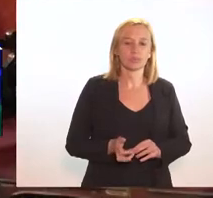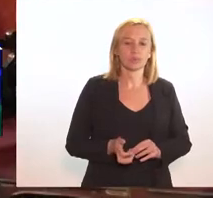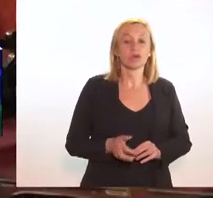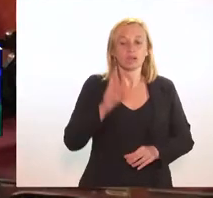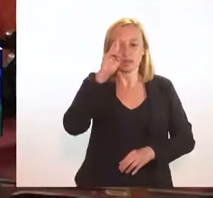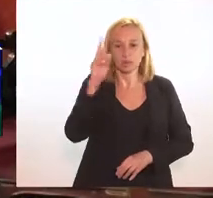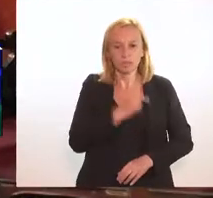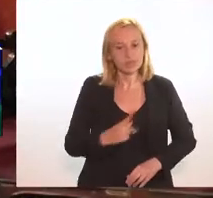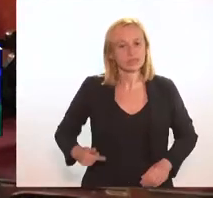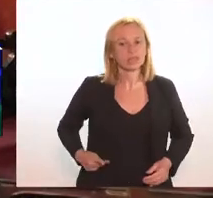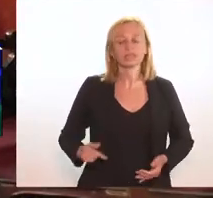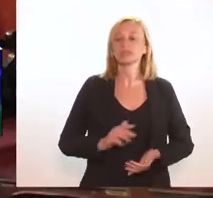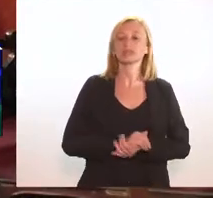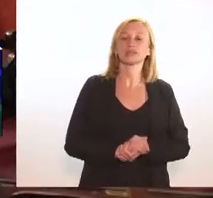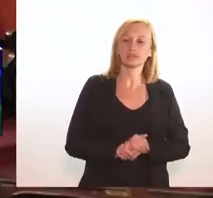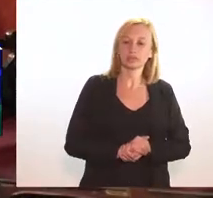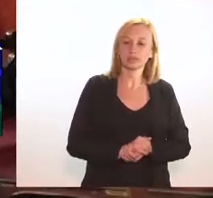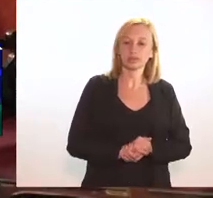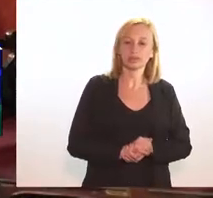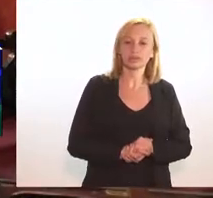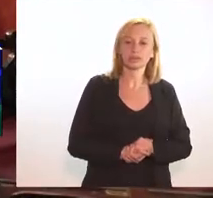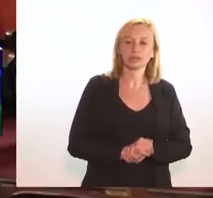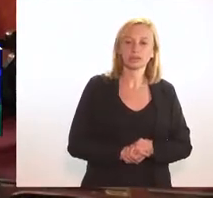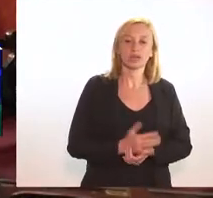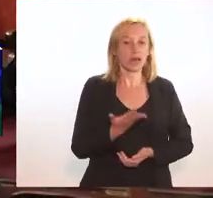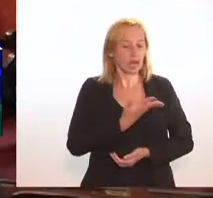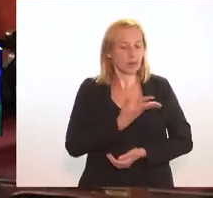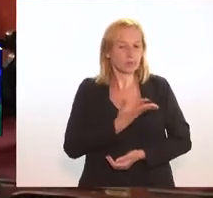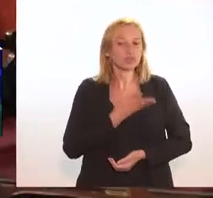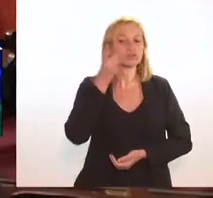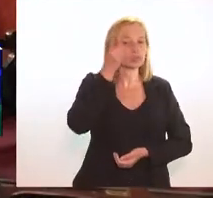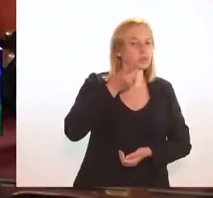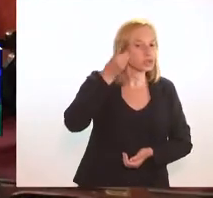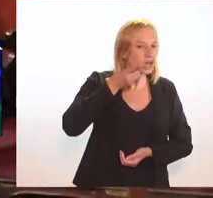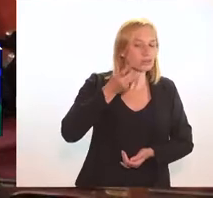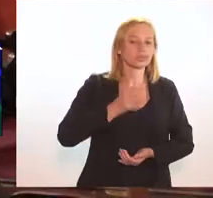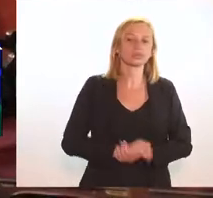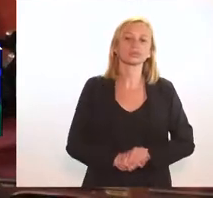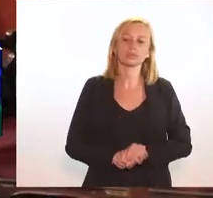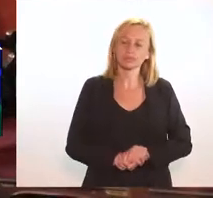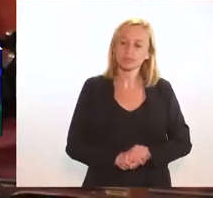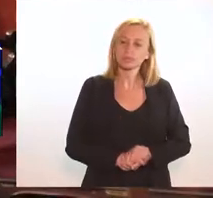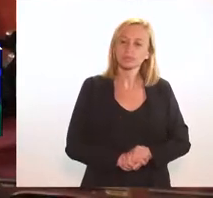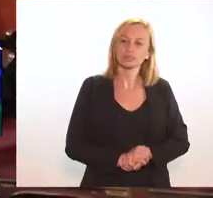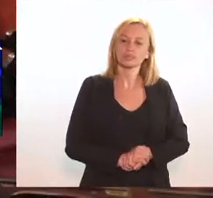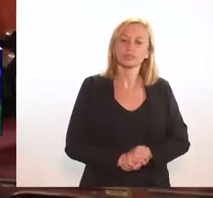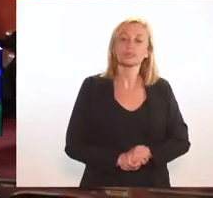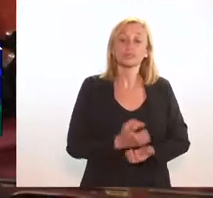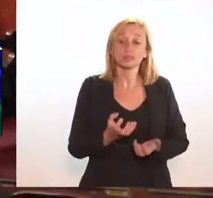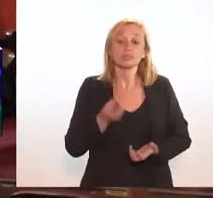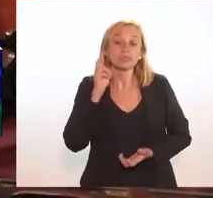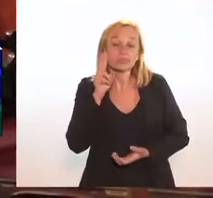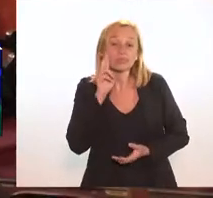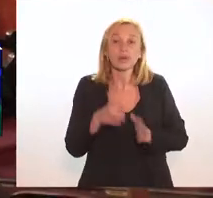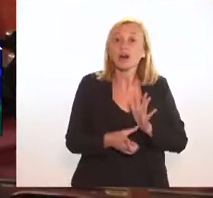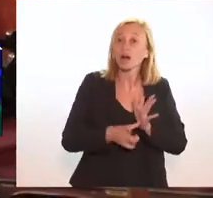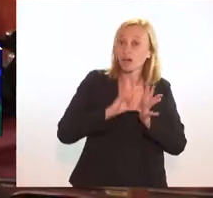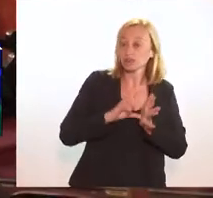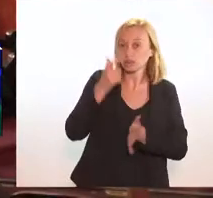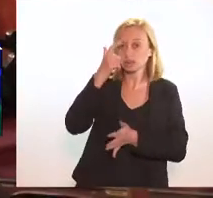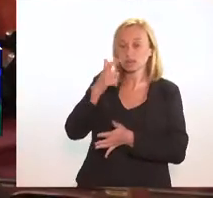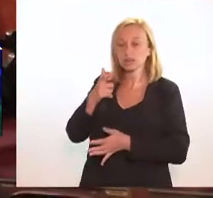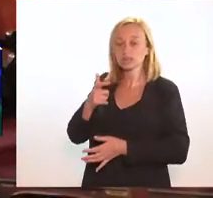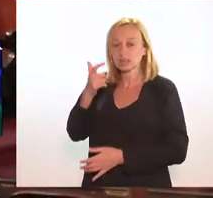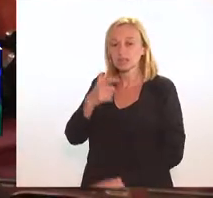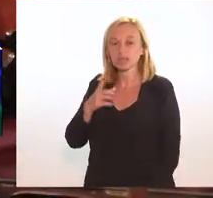Senhor presidente, nobres colegas deputados, quero lembrar que antes de ser deputado, eu